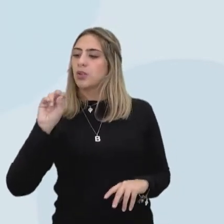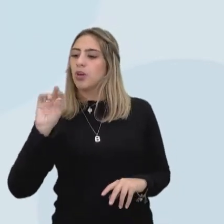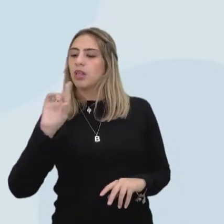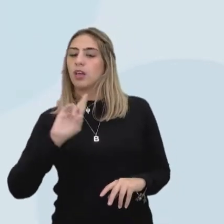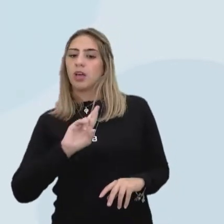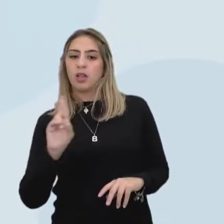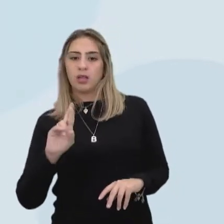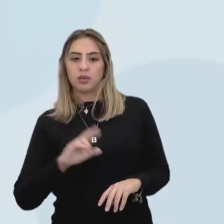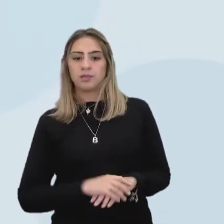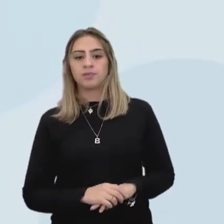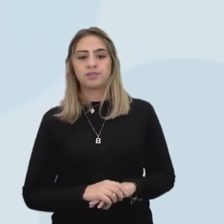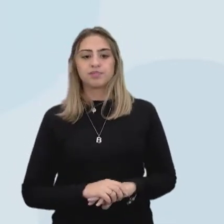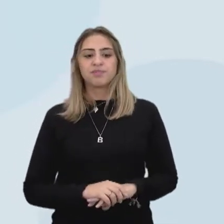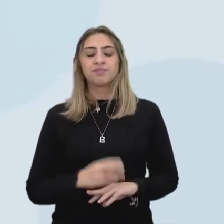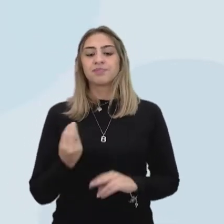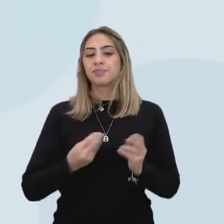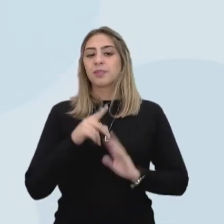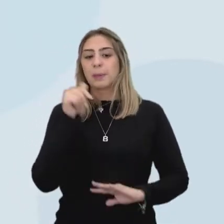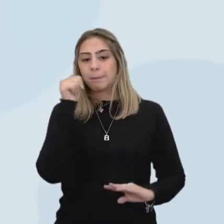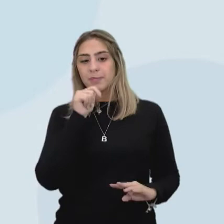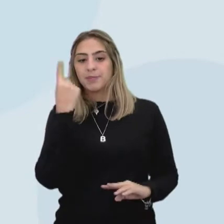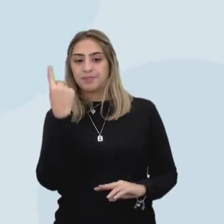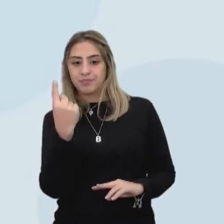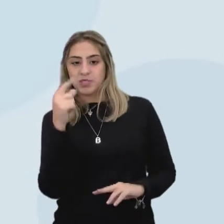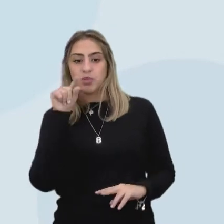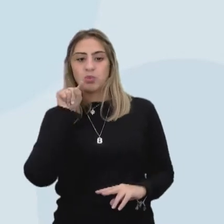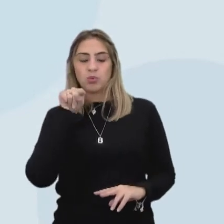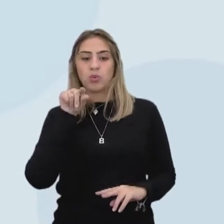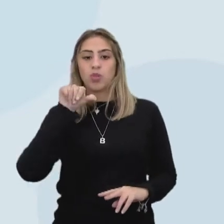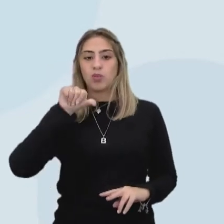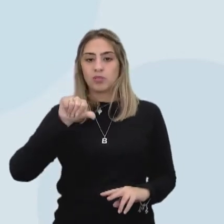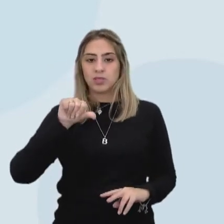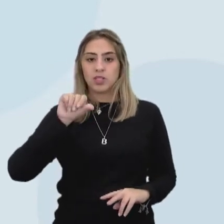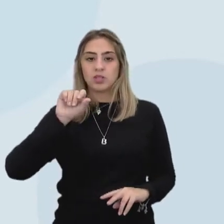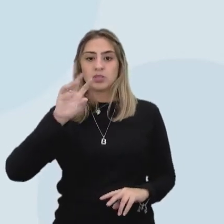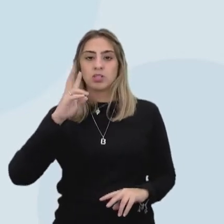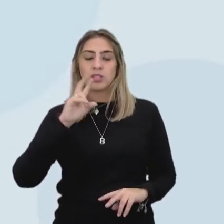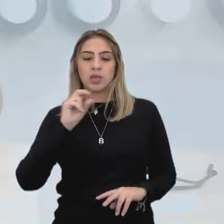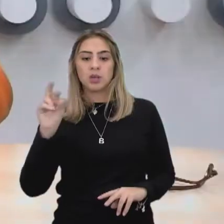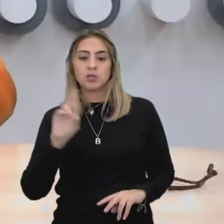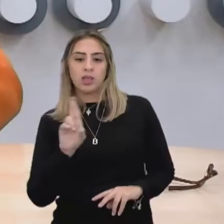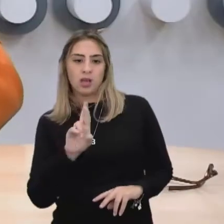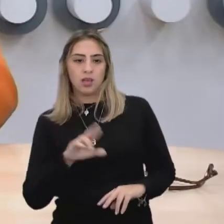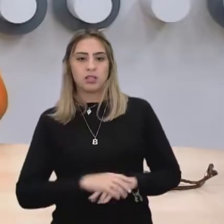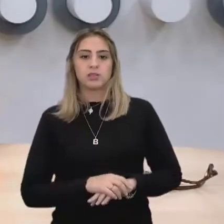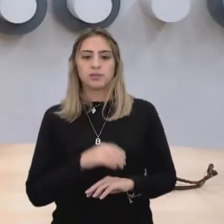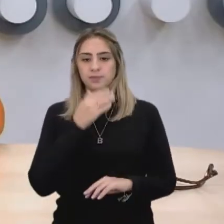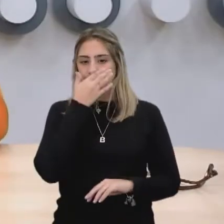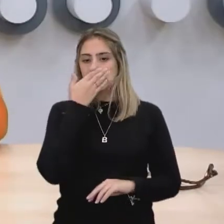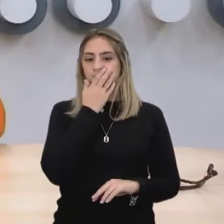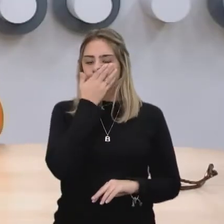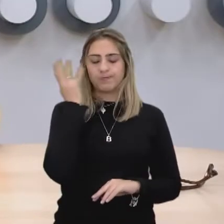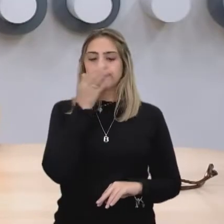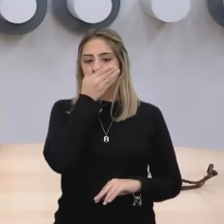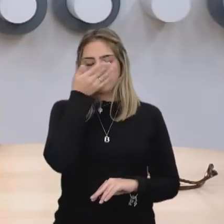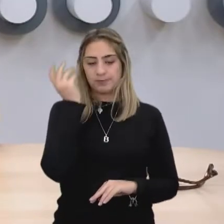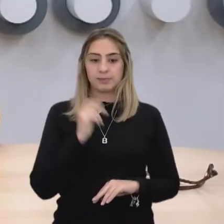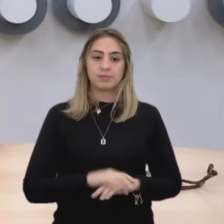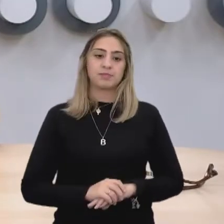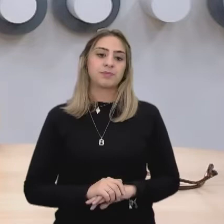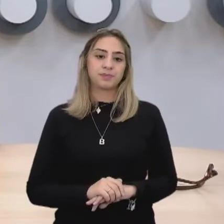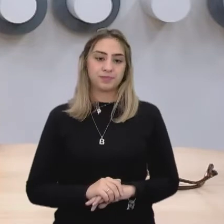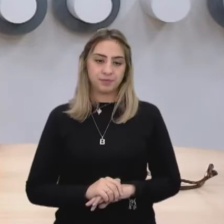2.550, enquanto que as mulheres R$ 1.980. É a média de salário no Brasil, segundo o PNAD